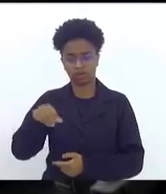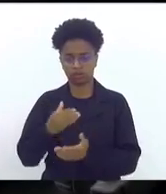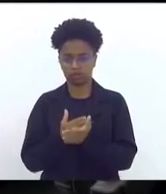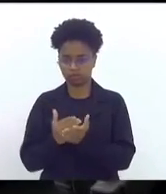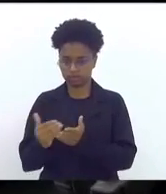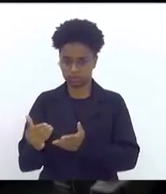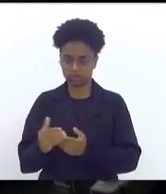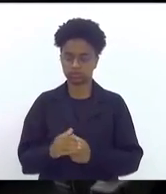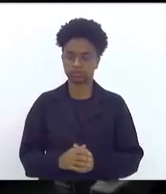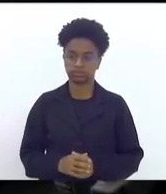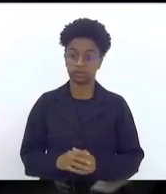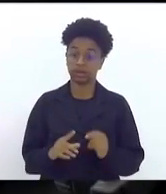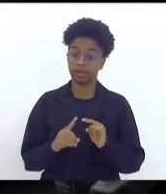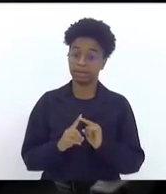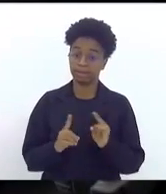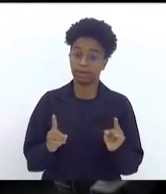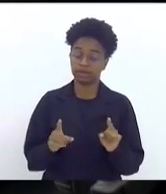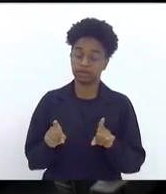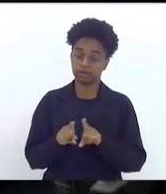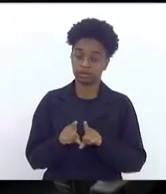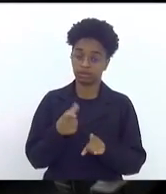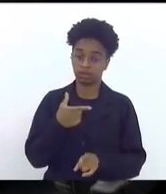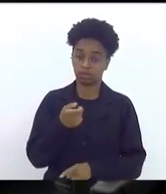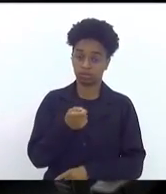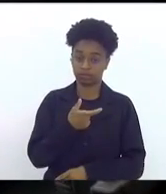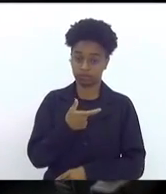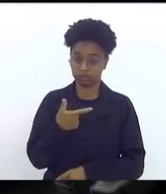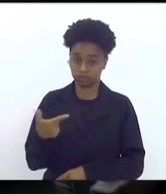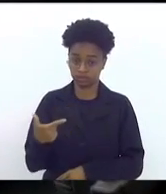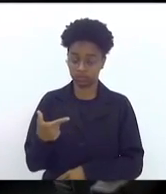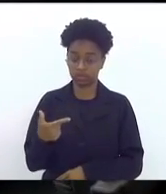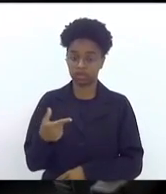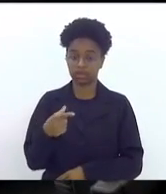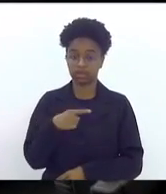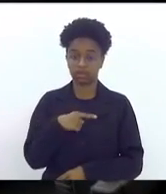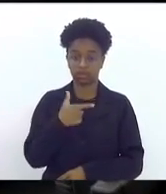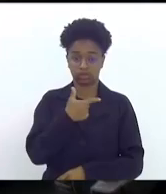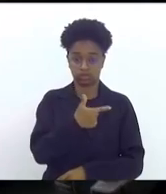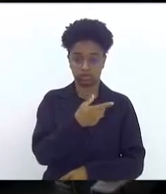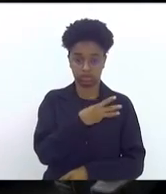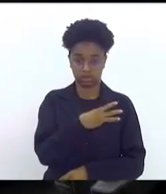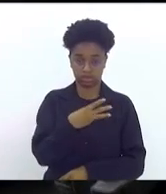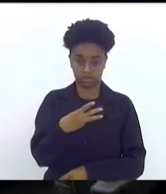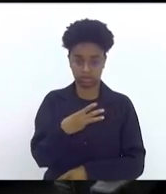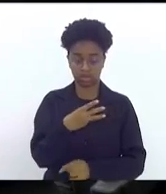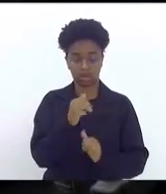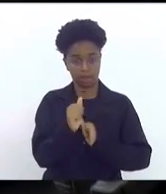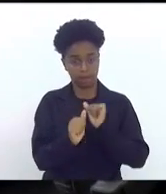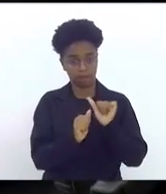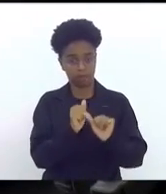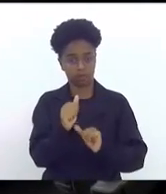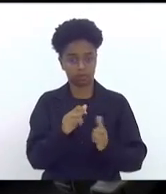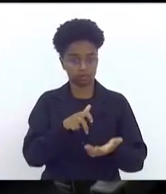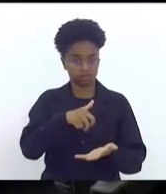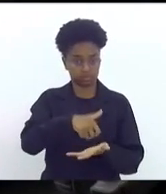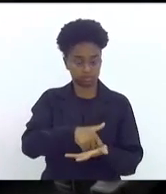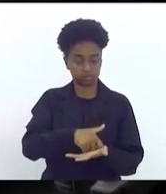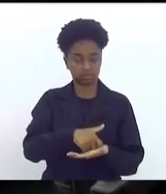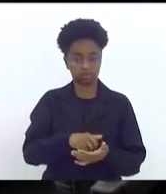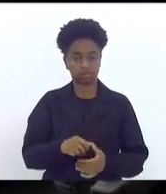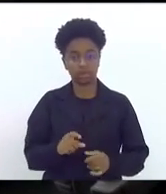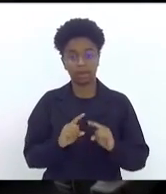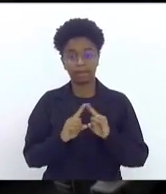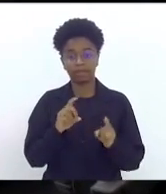bastante força, e mesmo assim, em 2022, das 233 exonerações, portanto, reversões, condenações injustas,